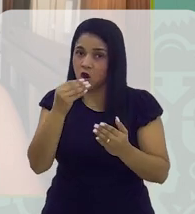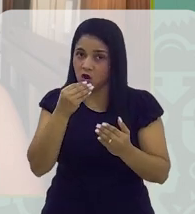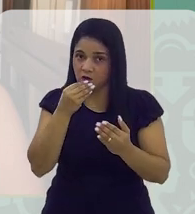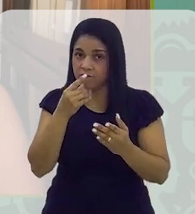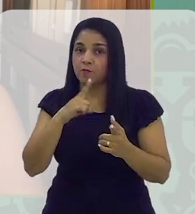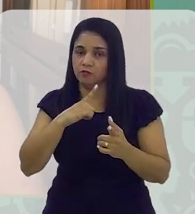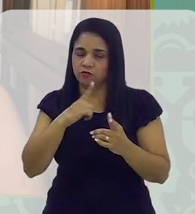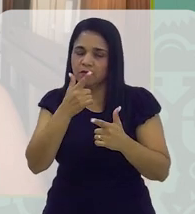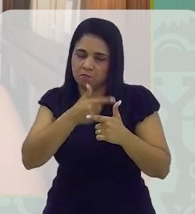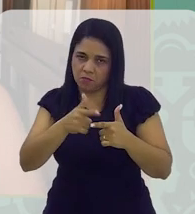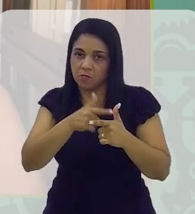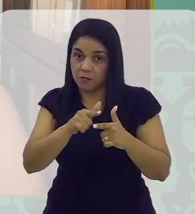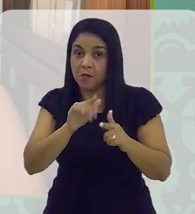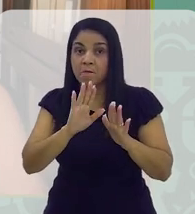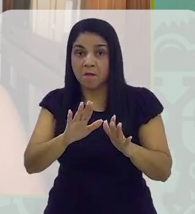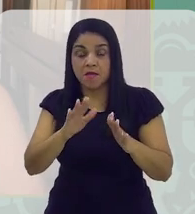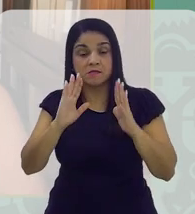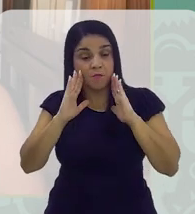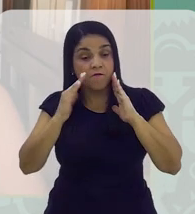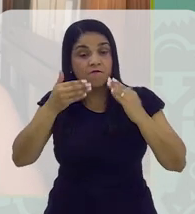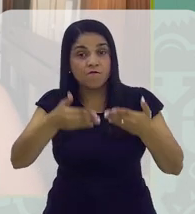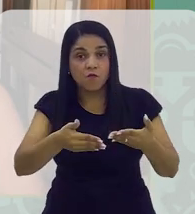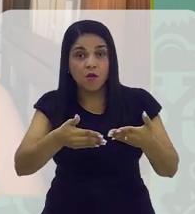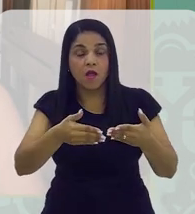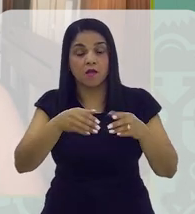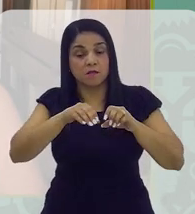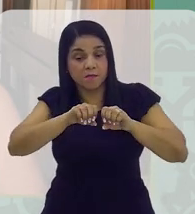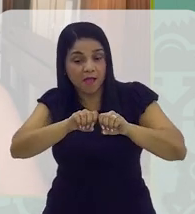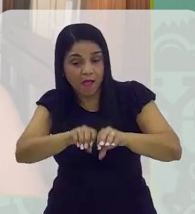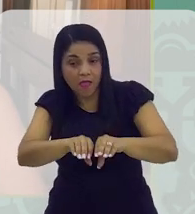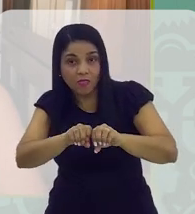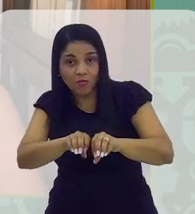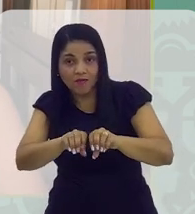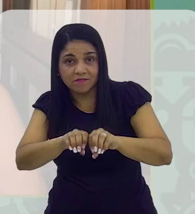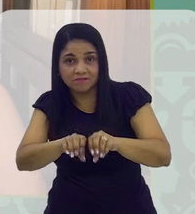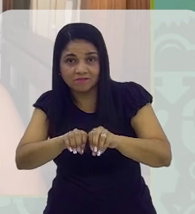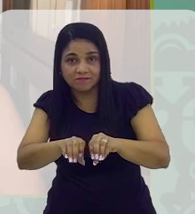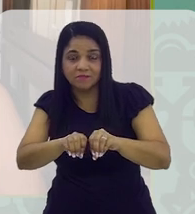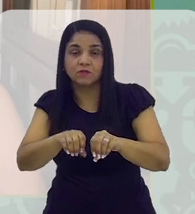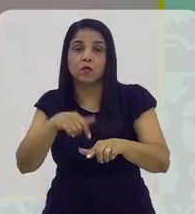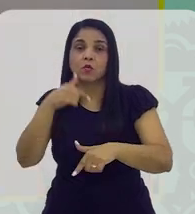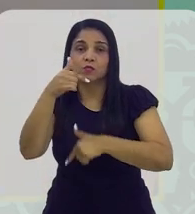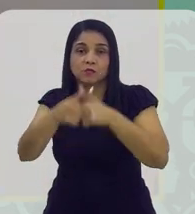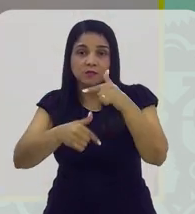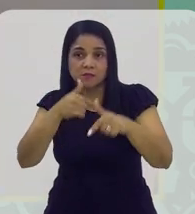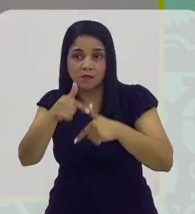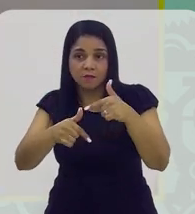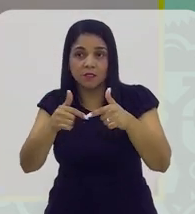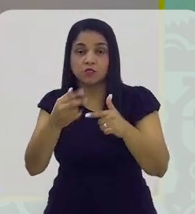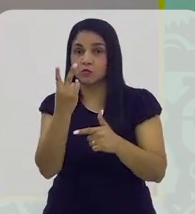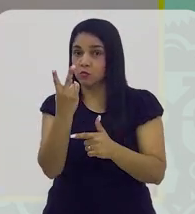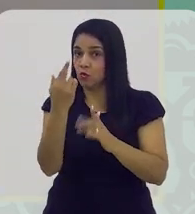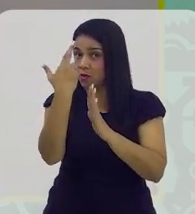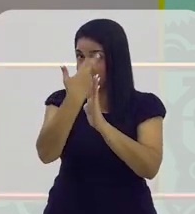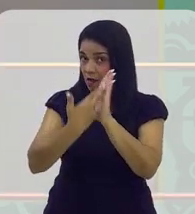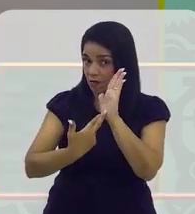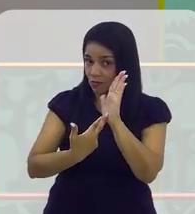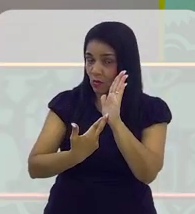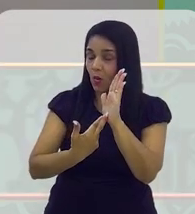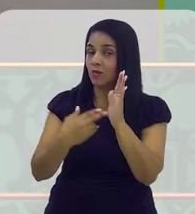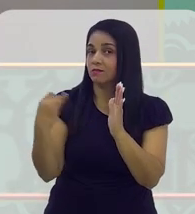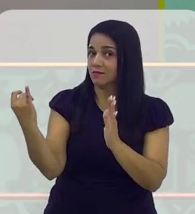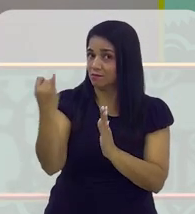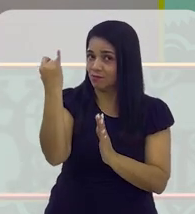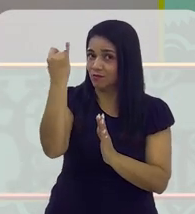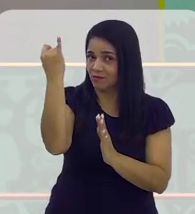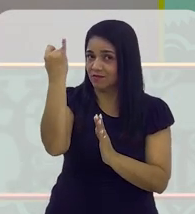onde a gente está tendo esse conteúdo distribuído, mas focar também na parte educacional, que é por isso que eu trabalhei, inclusive, com esses dois